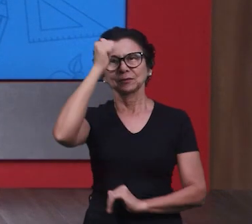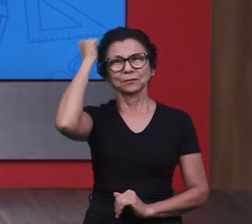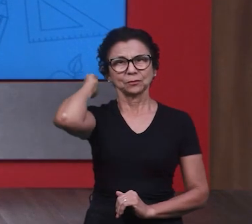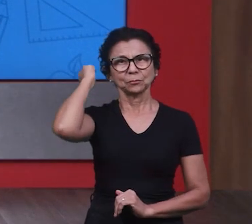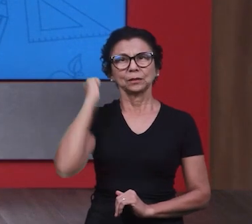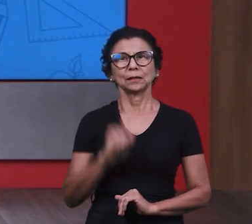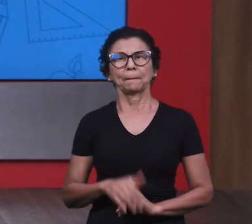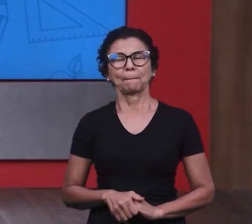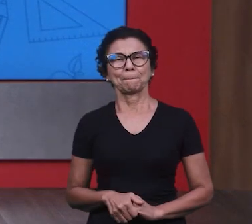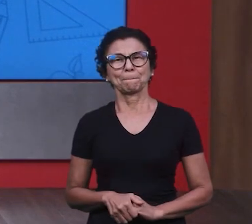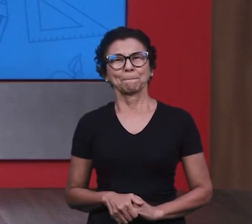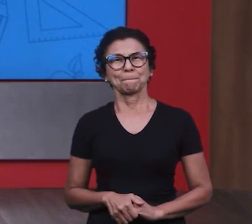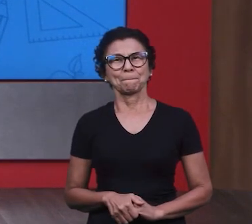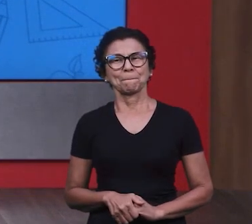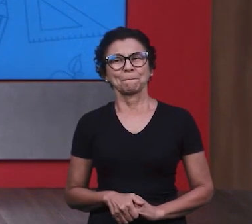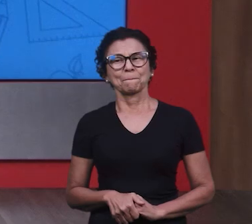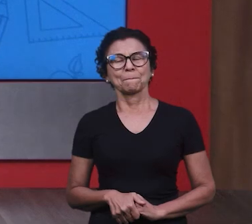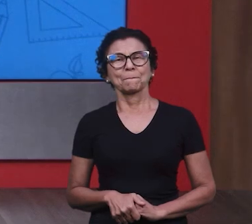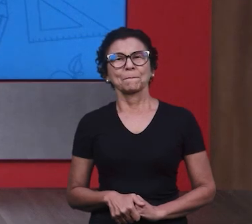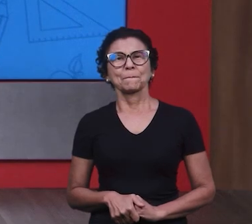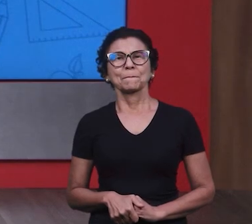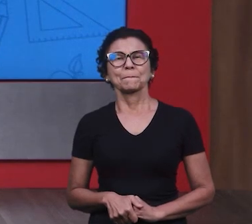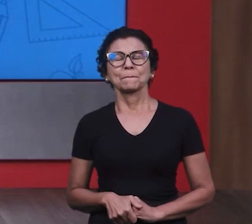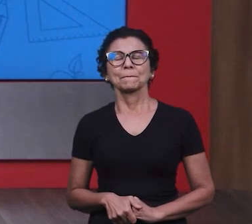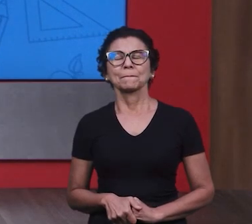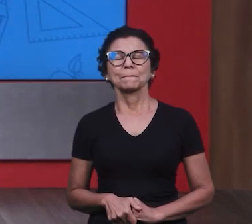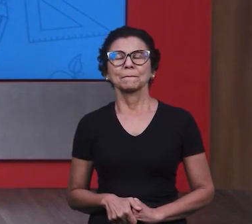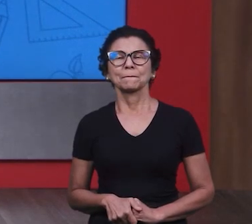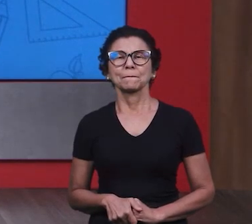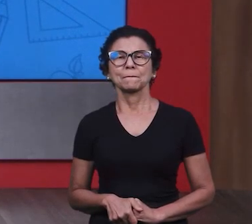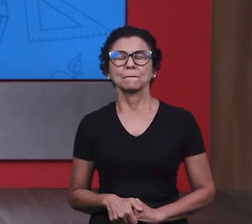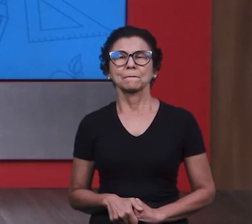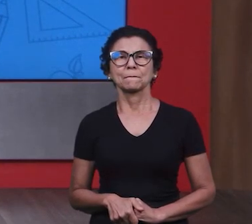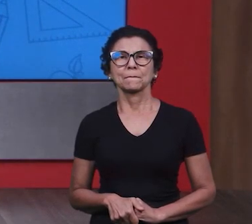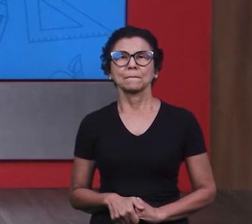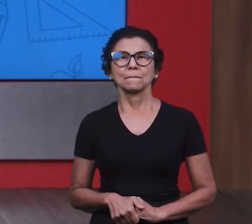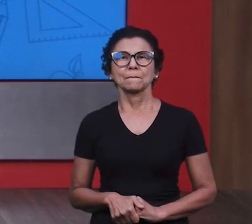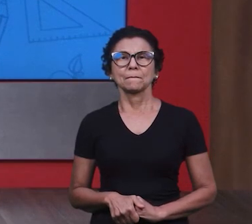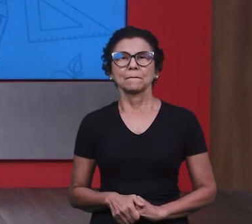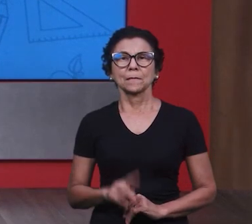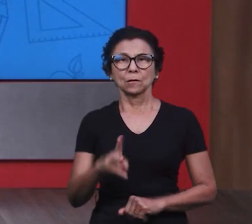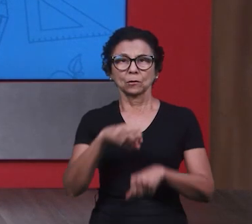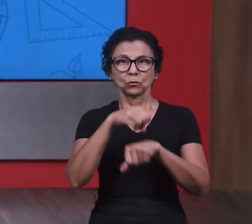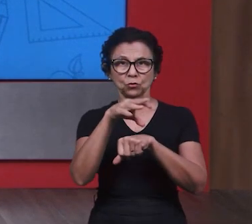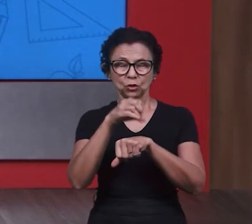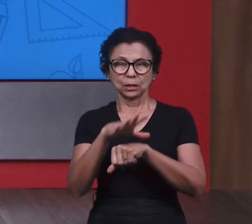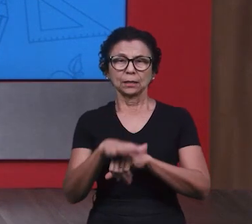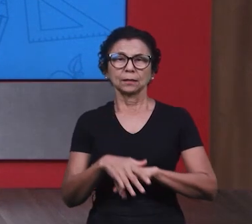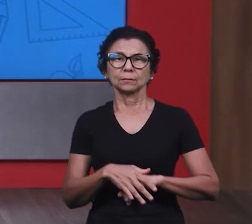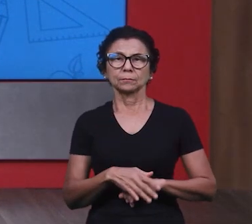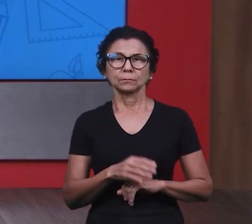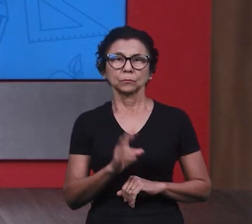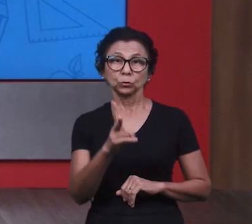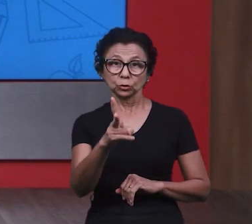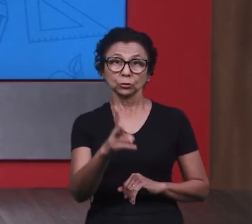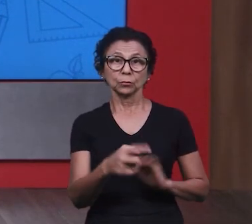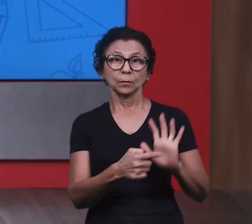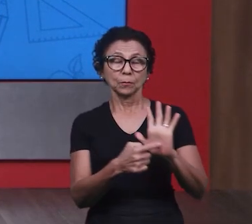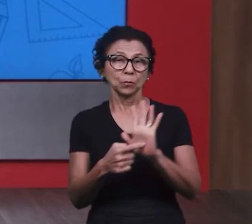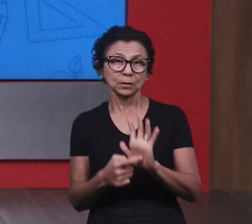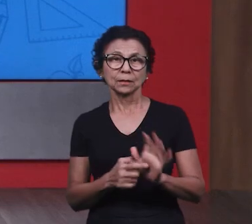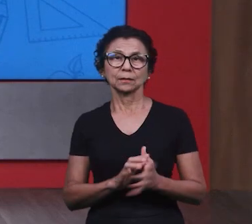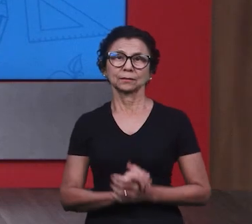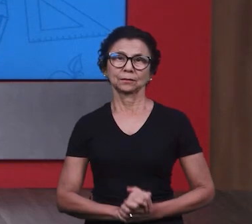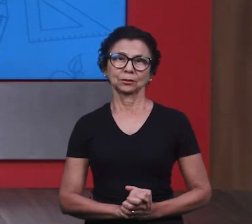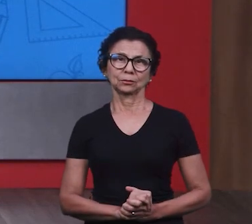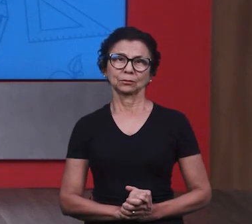Então, nós vamos continuar dando dicas para vocês, mostrando para vocês como que o